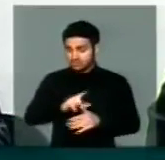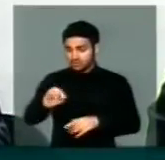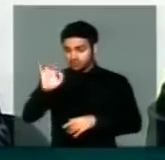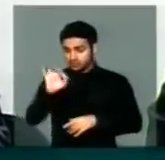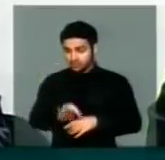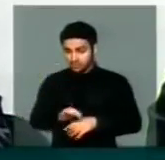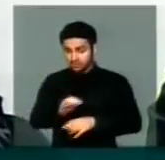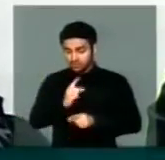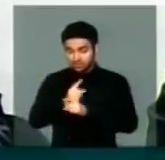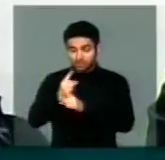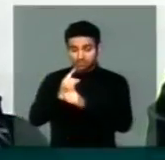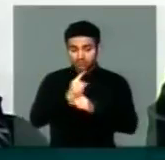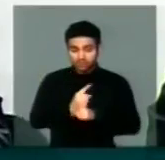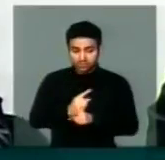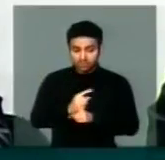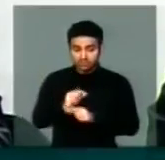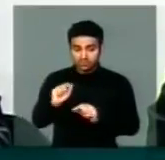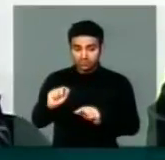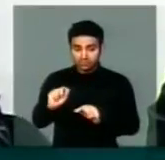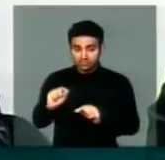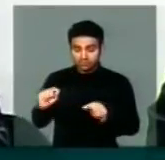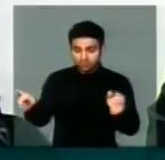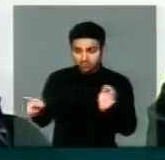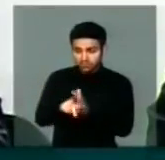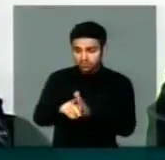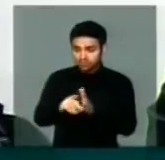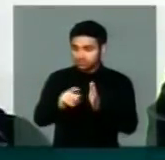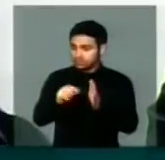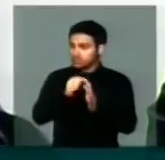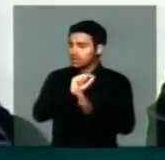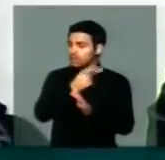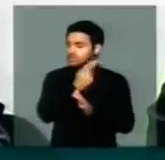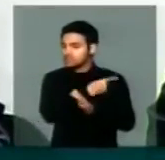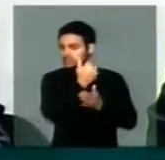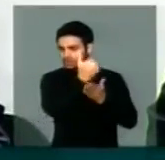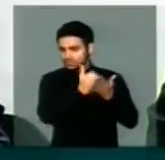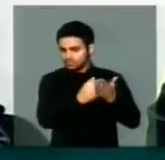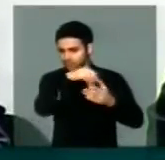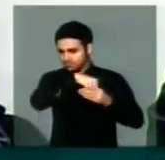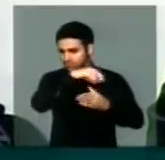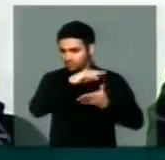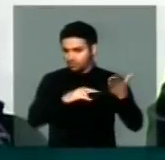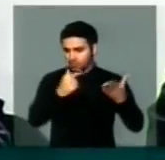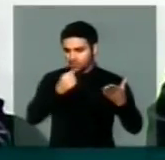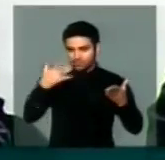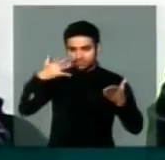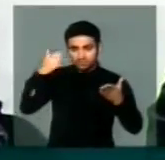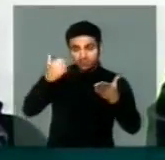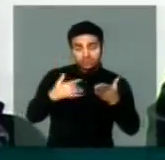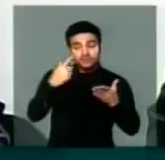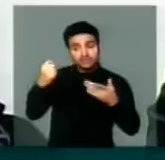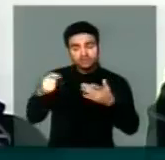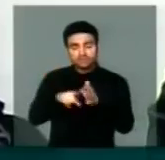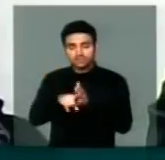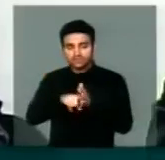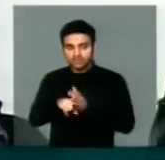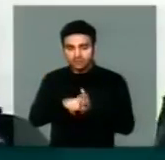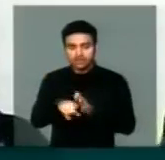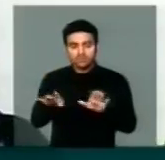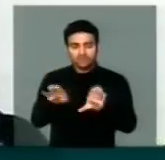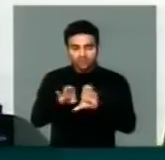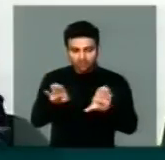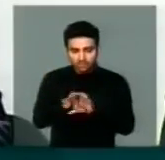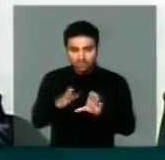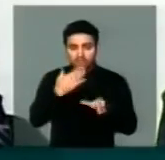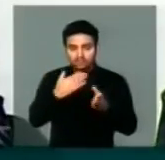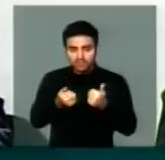das hipóteses fáticas específicas aqui versadas. A respeito, cumpre registrar que foi também requerida a